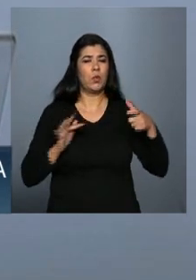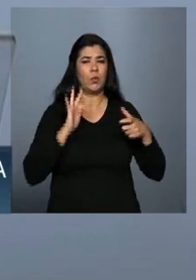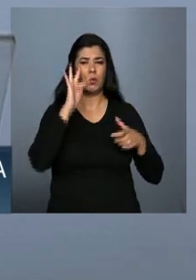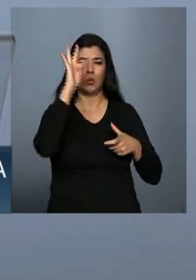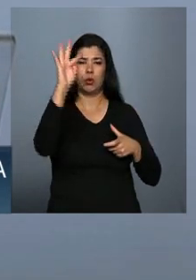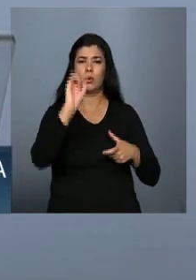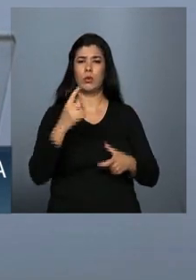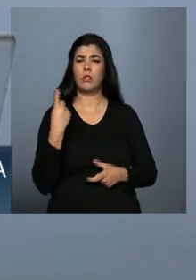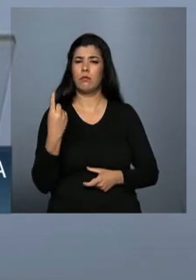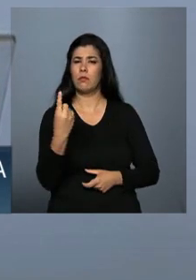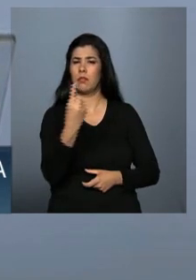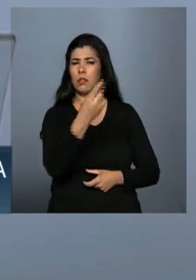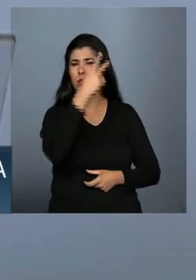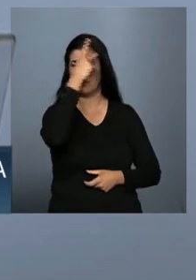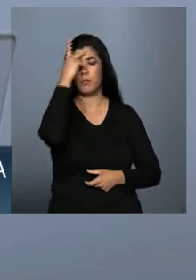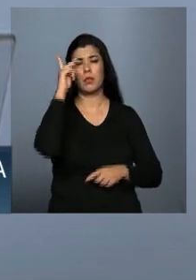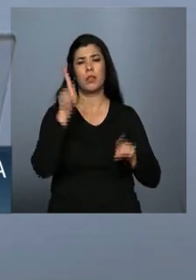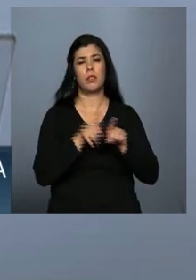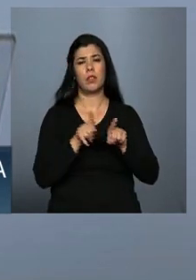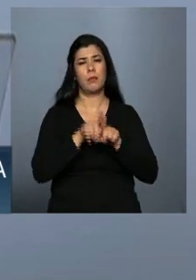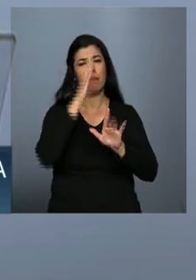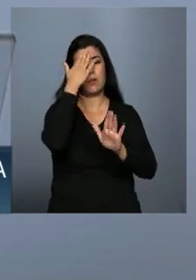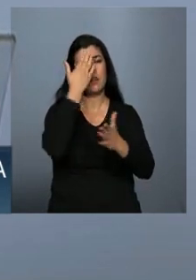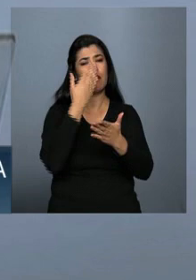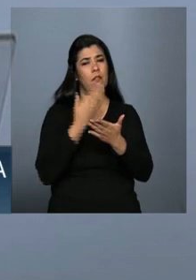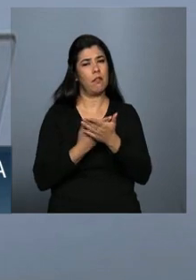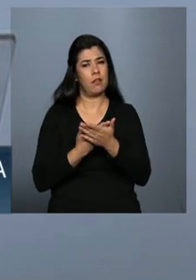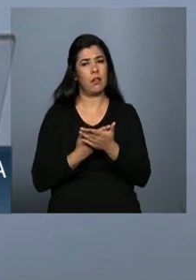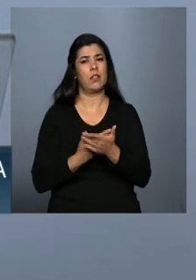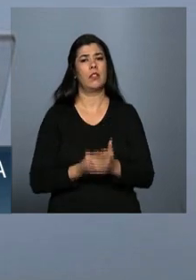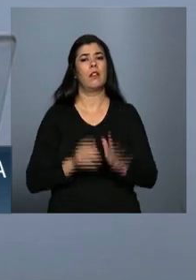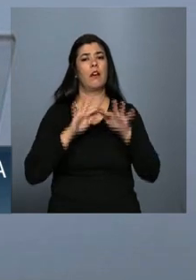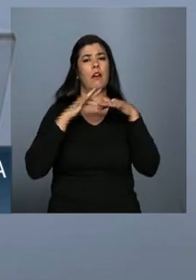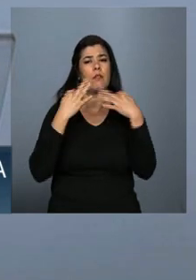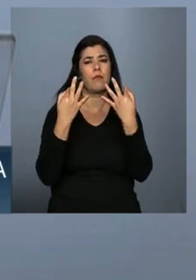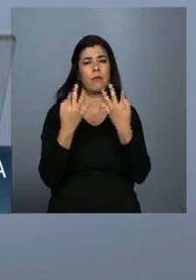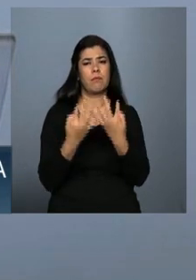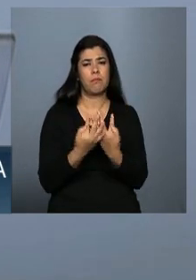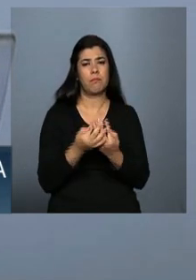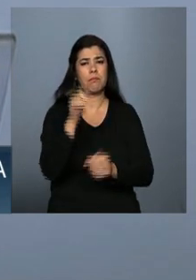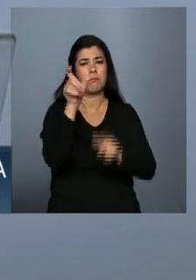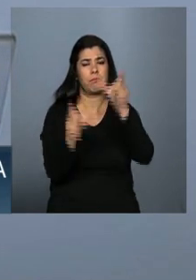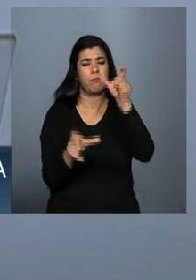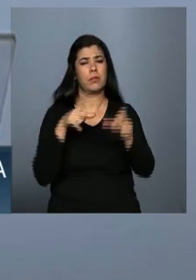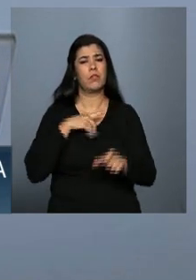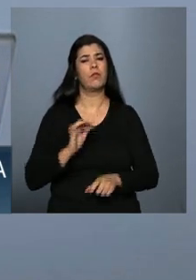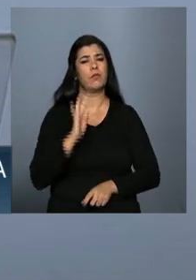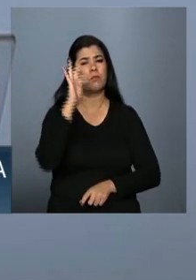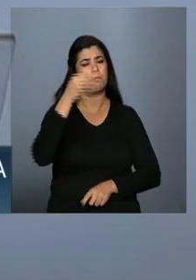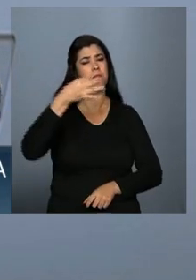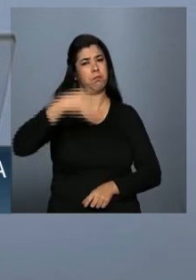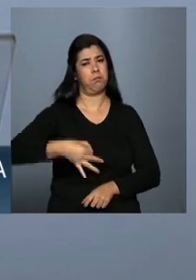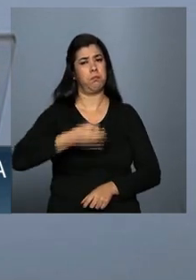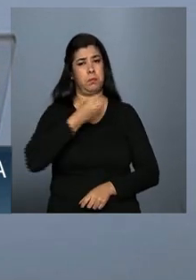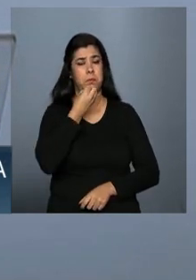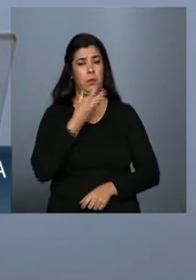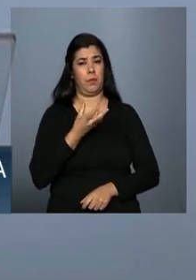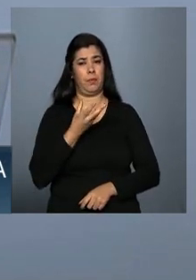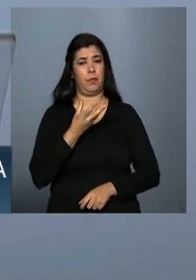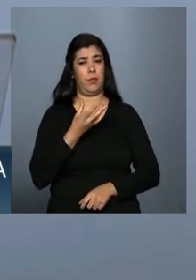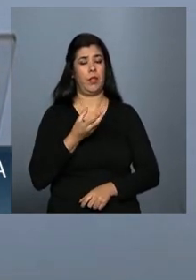futuro se cada um dos brasileiros, da família brasileira, tiver um futuro. E o